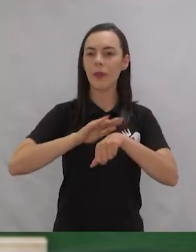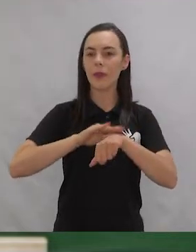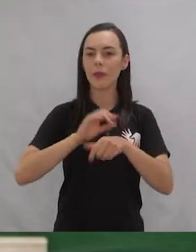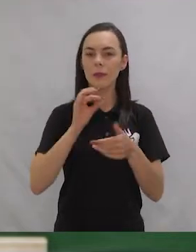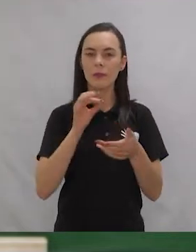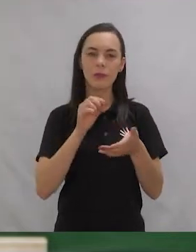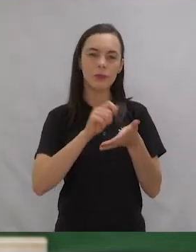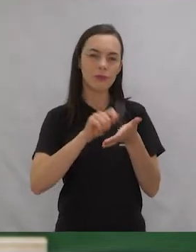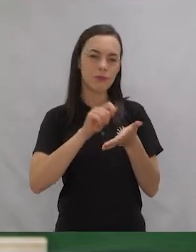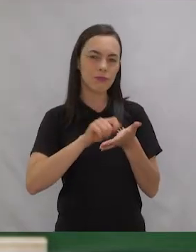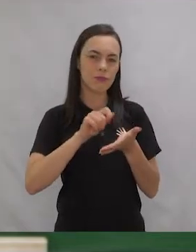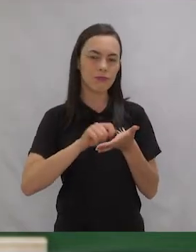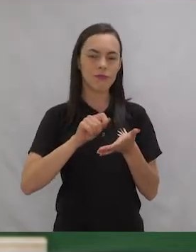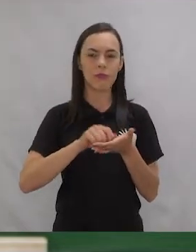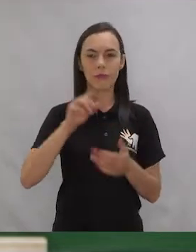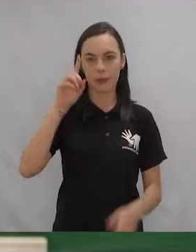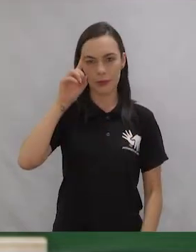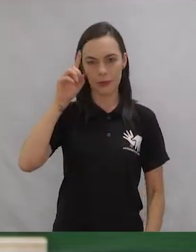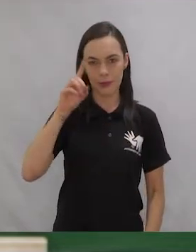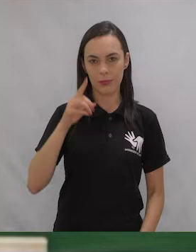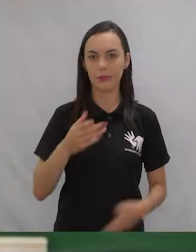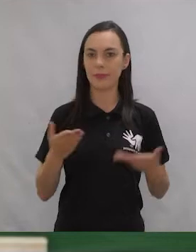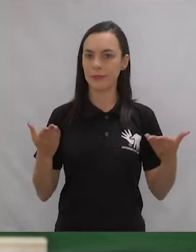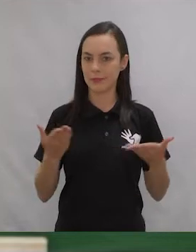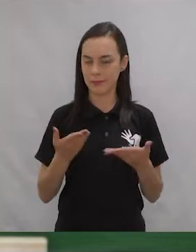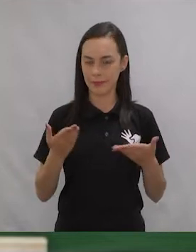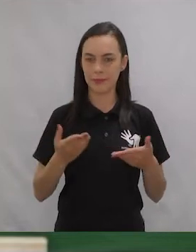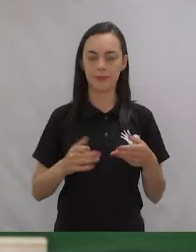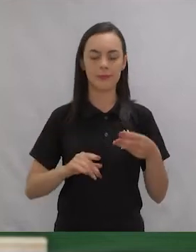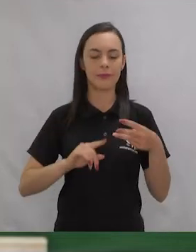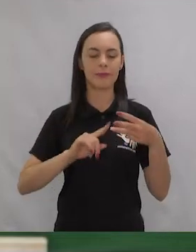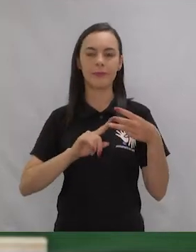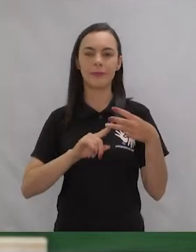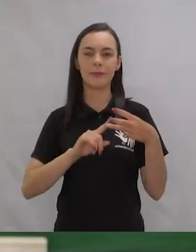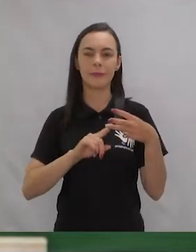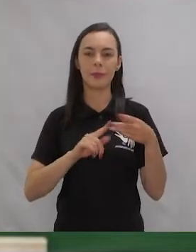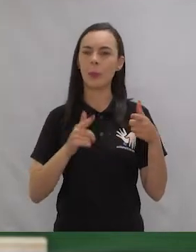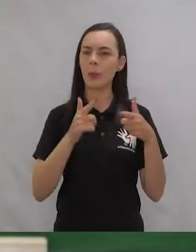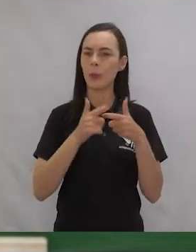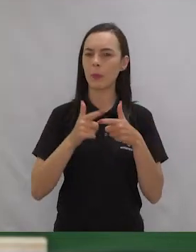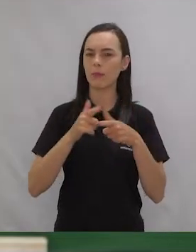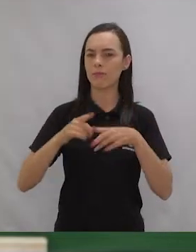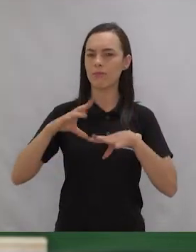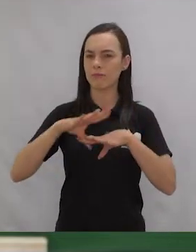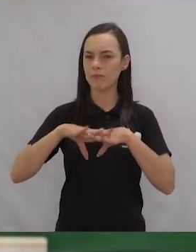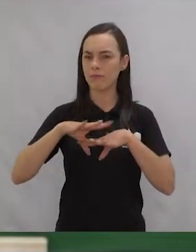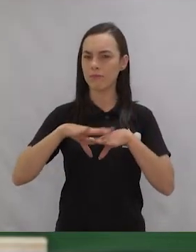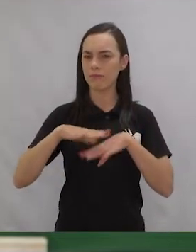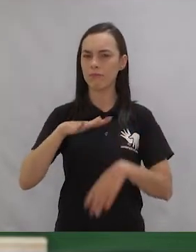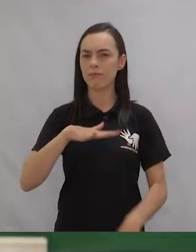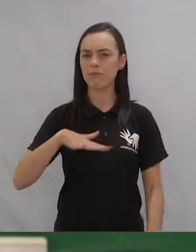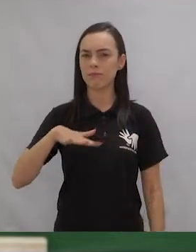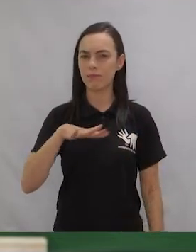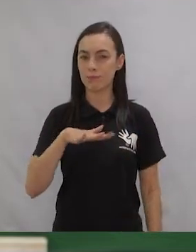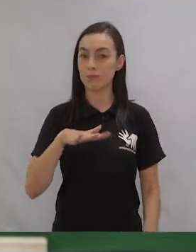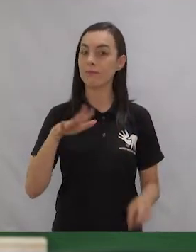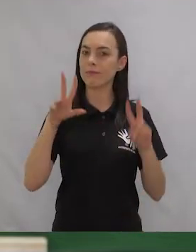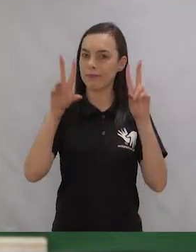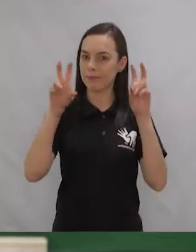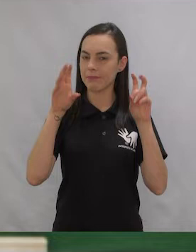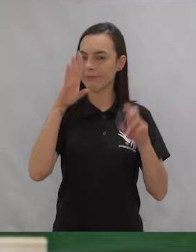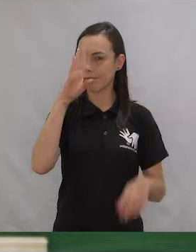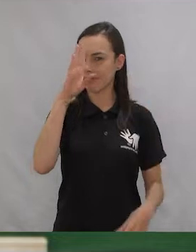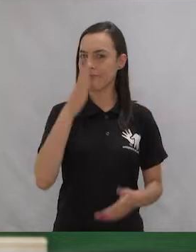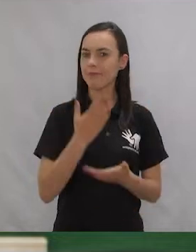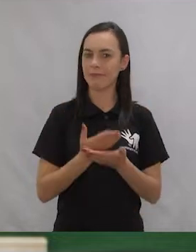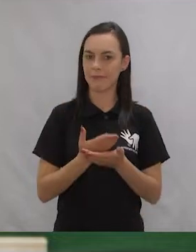momento do registro da data em nosso caderno. Situações problema, esse será o tema da nossa